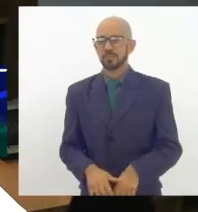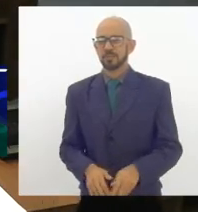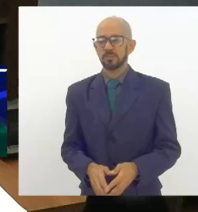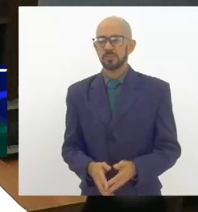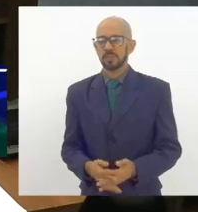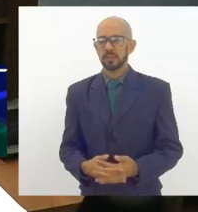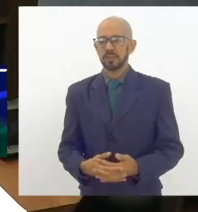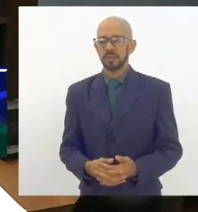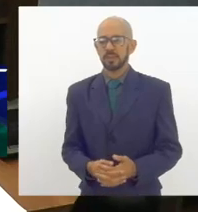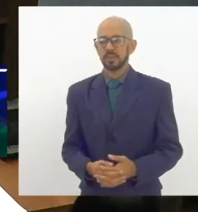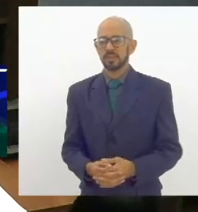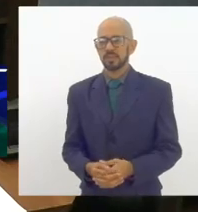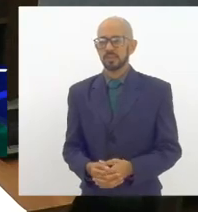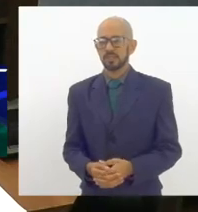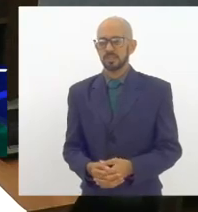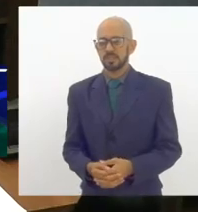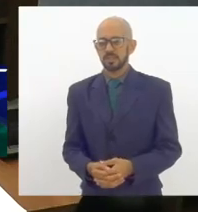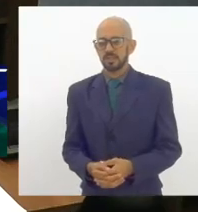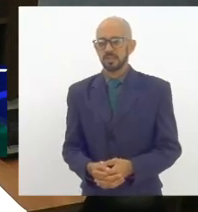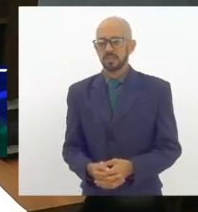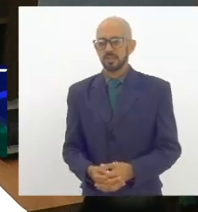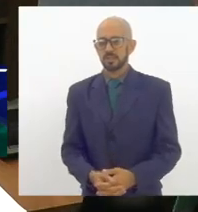E aí